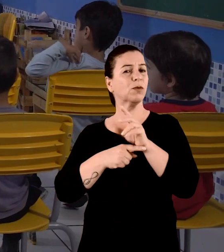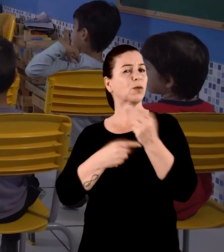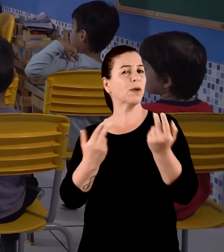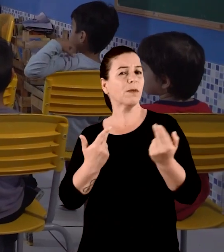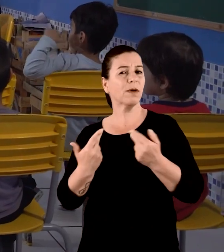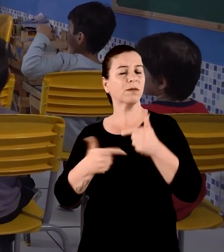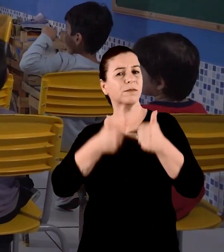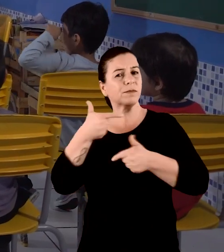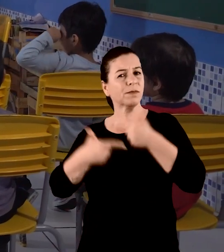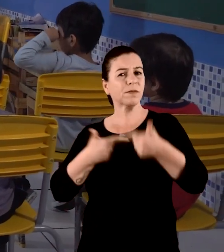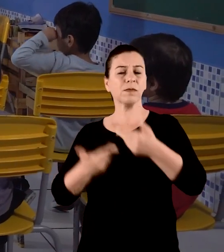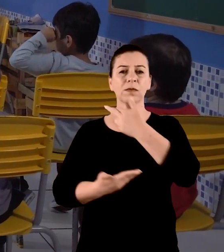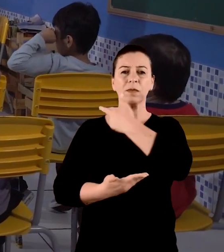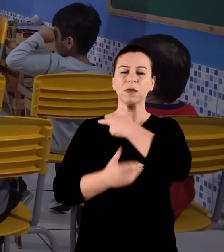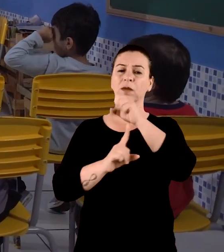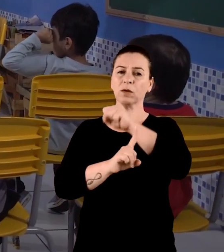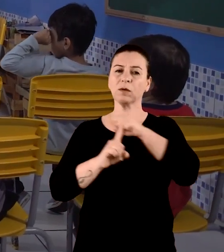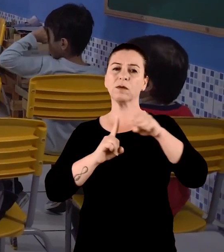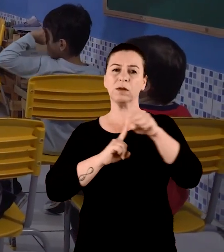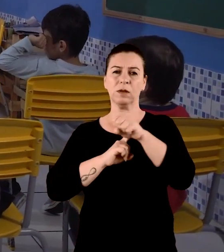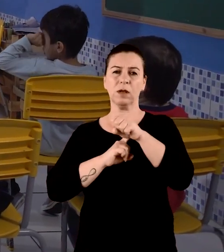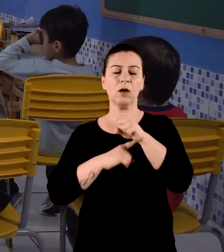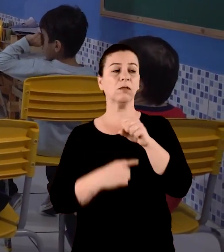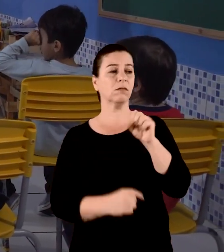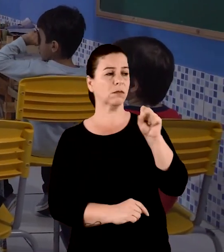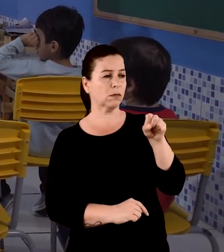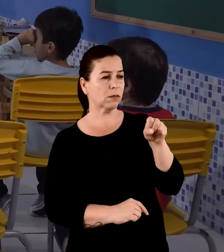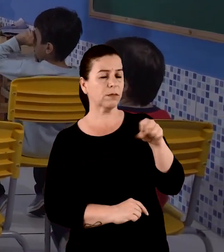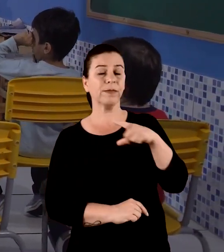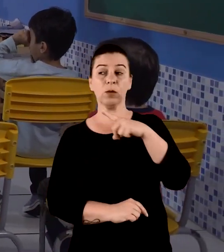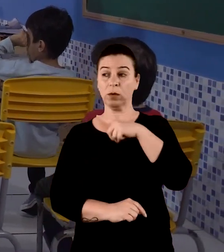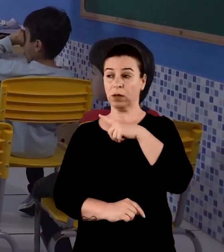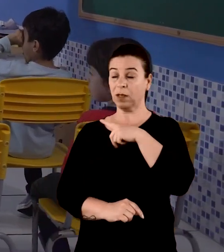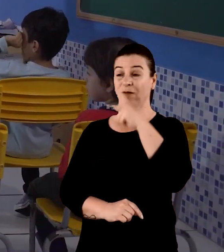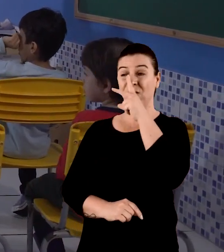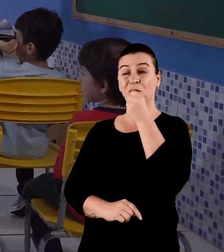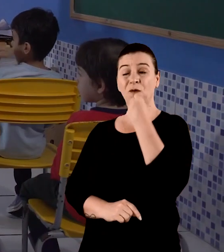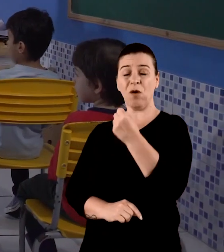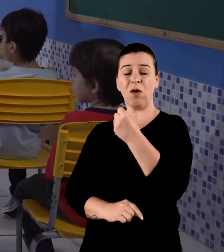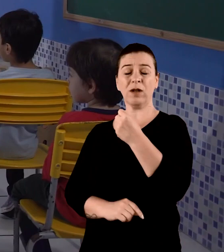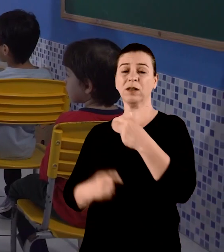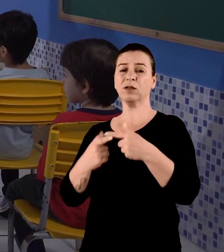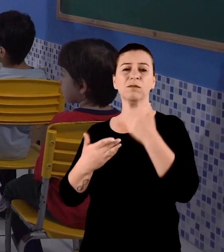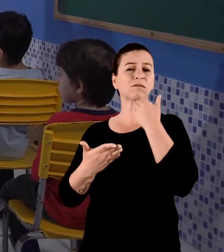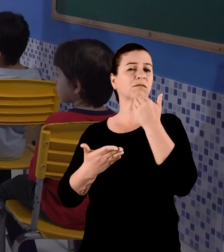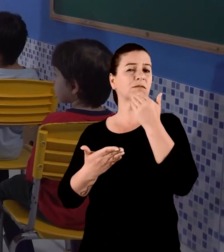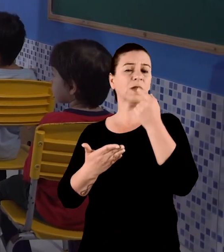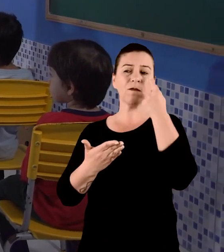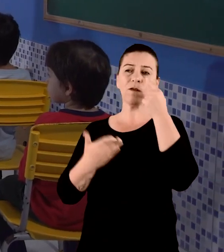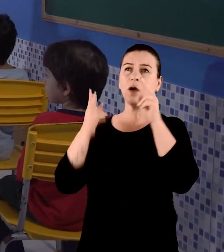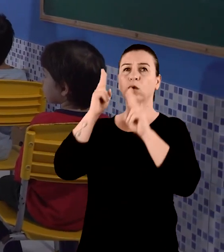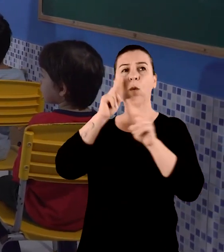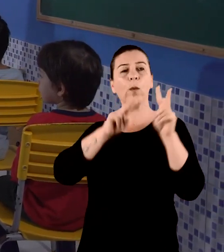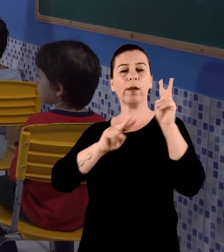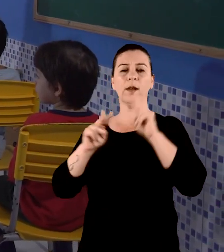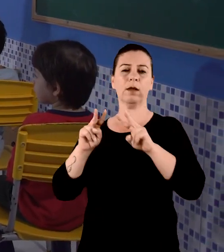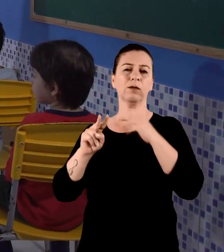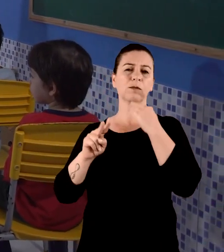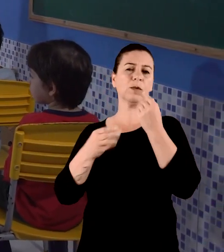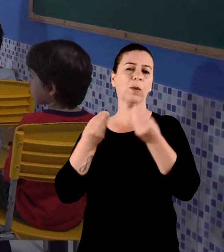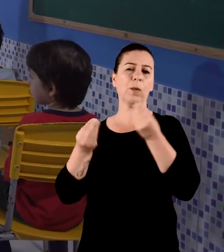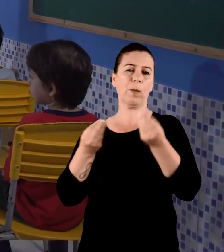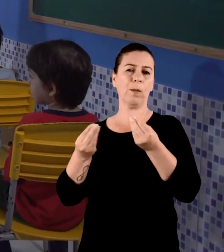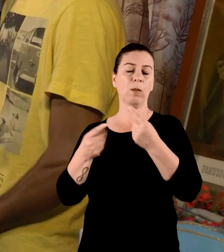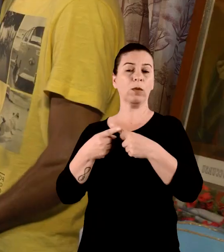momento disso também, de trabalho de responsabilidade social. Uhum. Né? E a gente tem isso tão forte na gente que a gente não consegue ficar só simplesmente